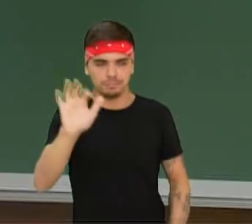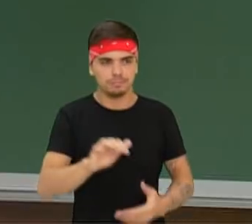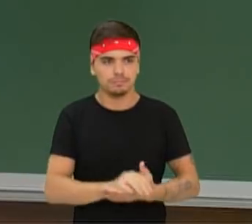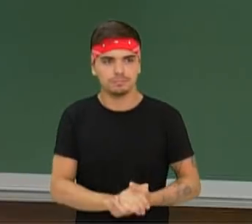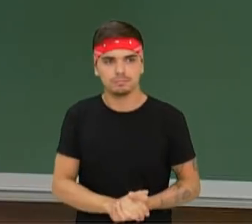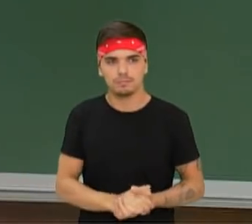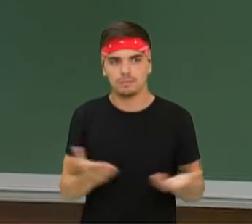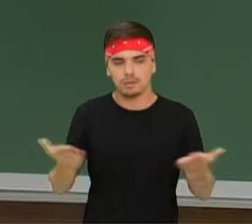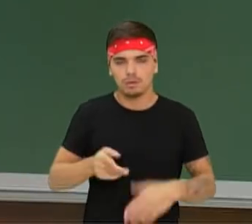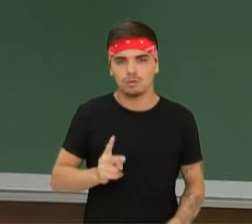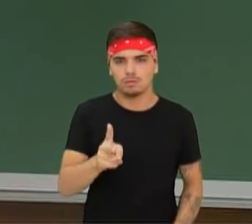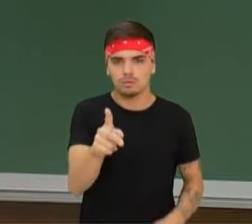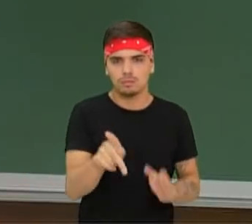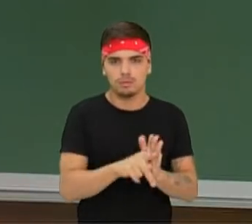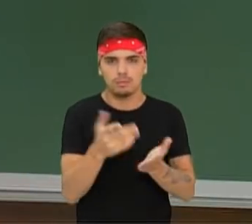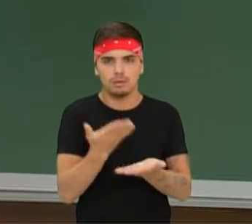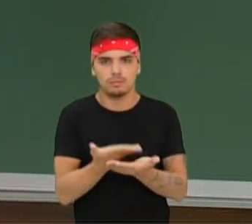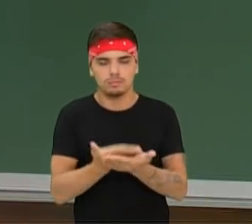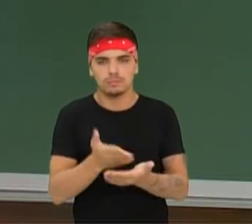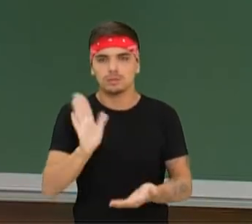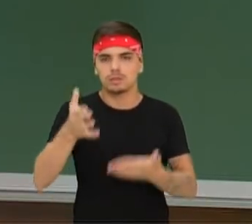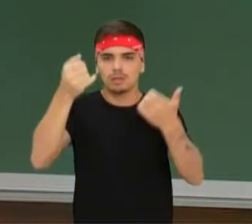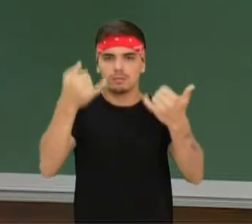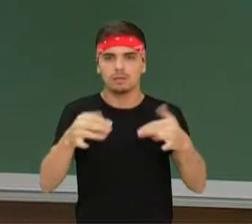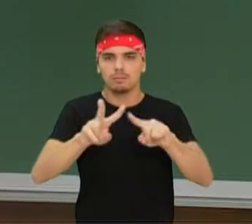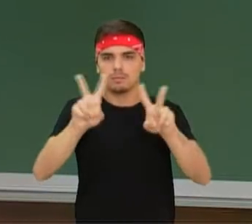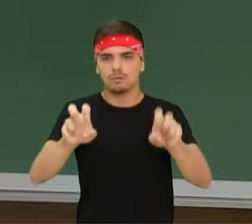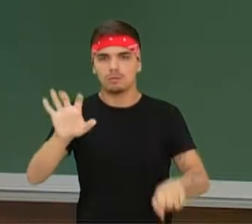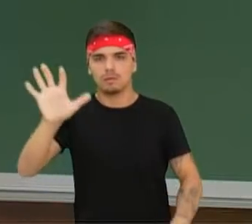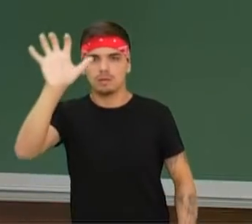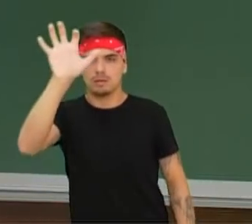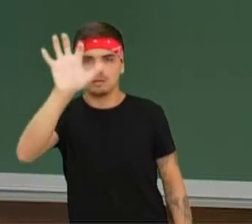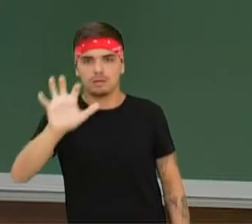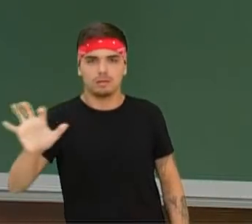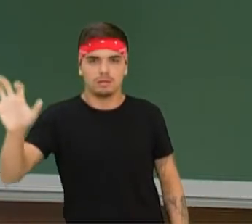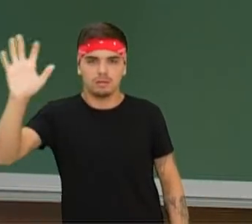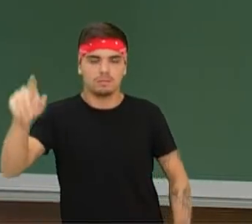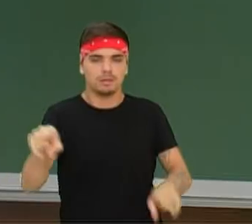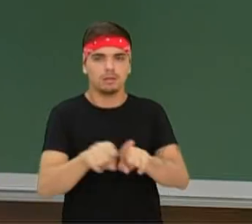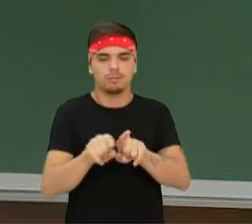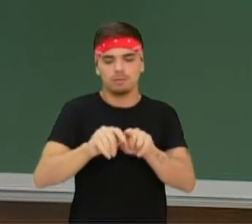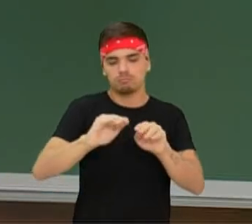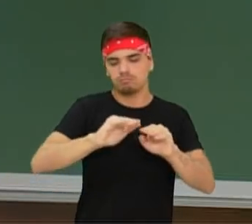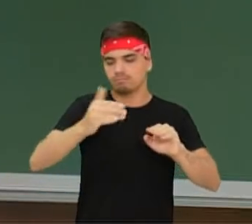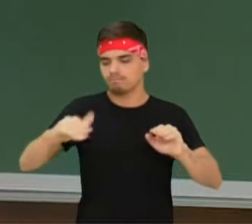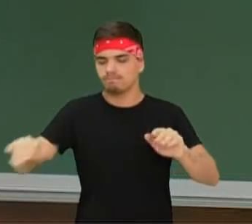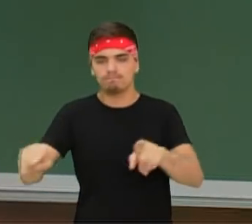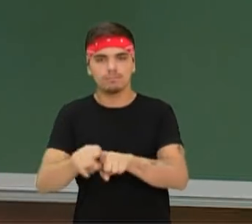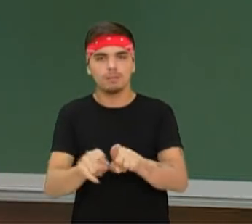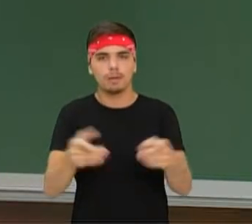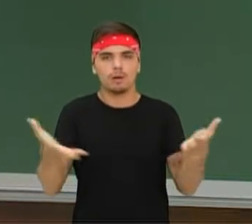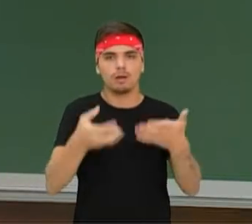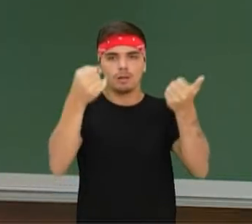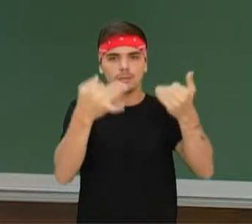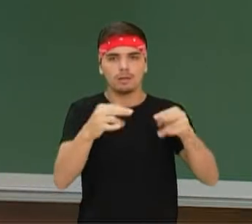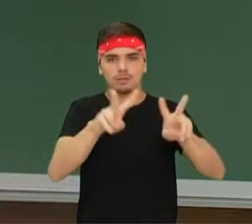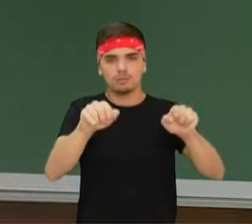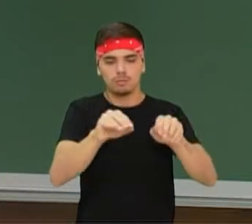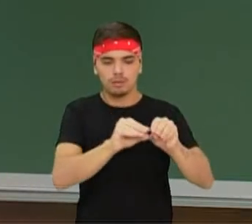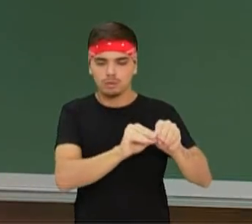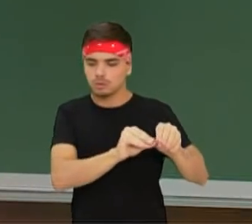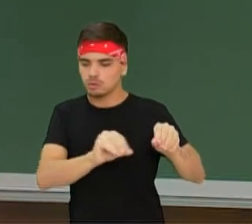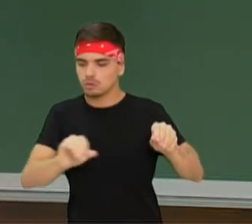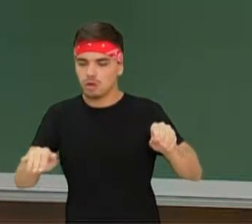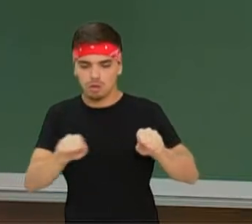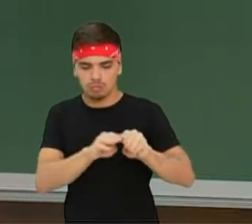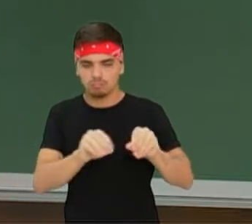Então, dando continuidade na nossa aula, nós já falamos ali do clima, nós falamos do relevo e agora nós vamos falar do solo.